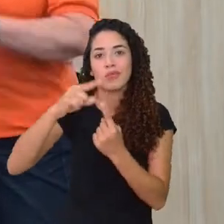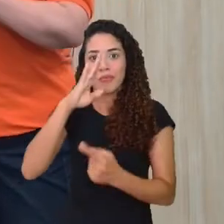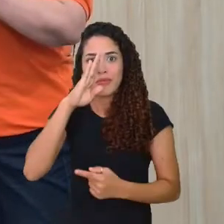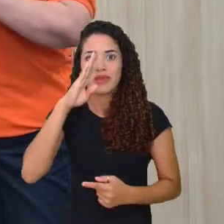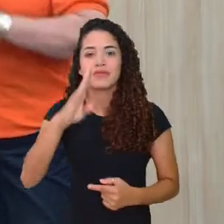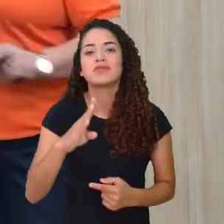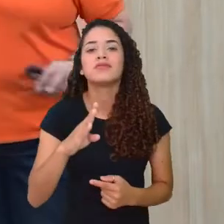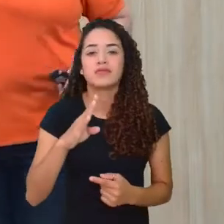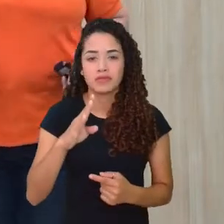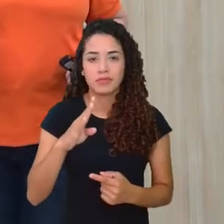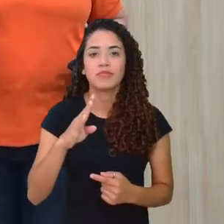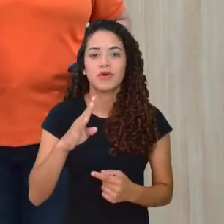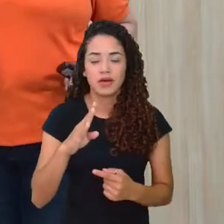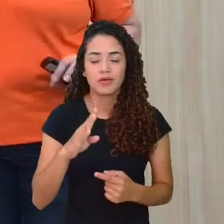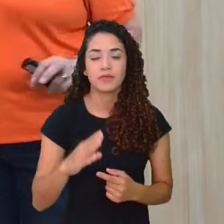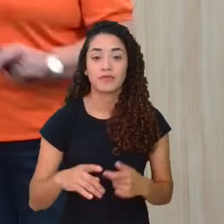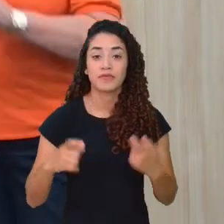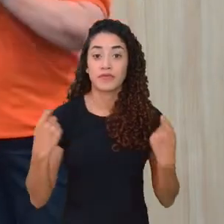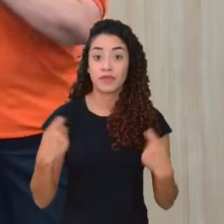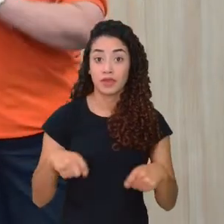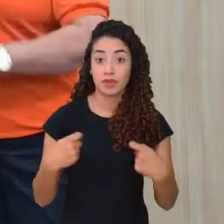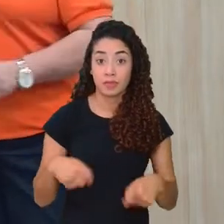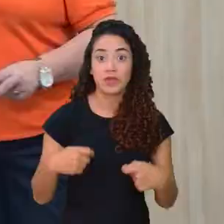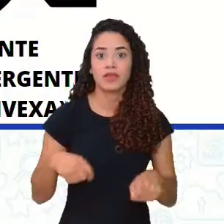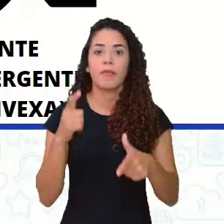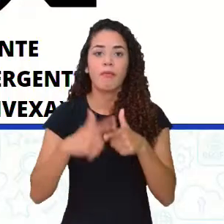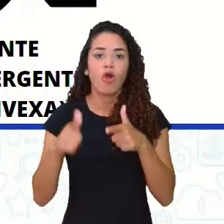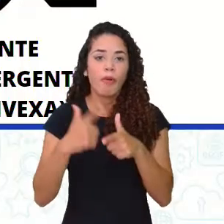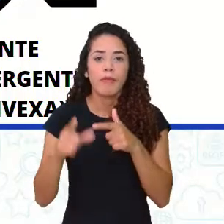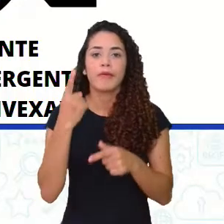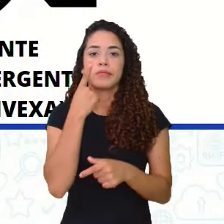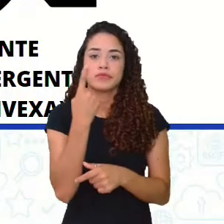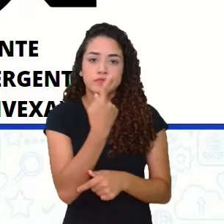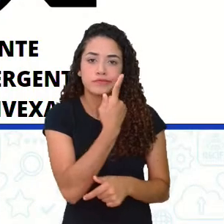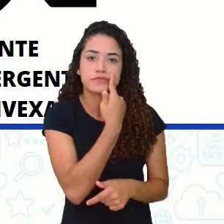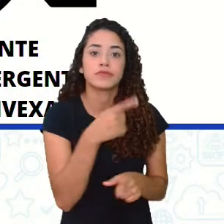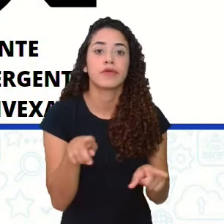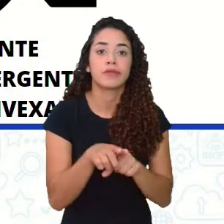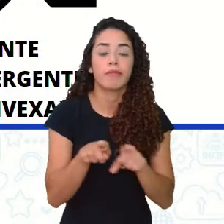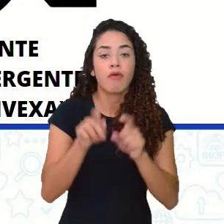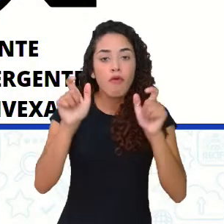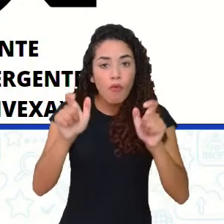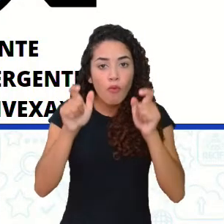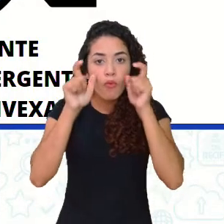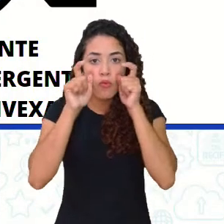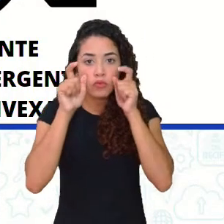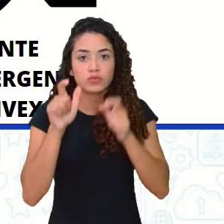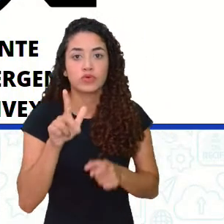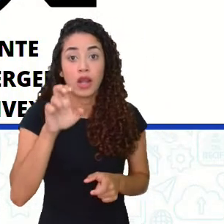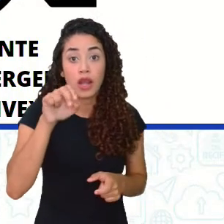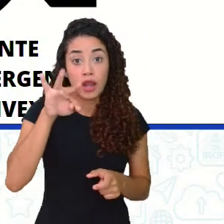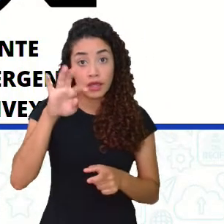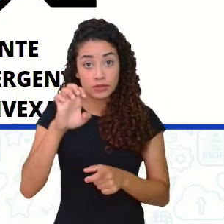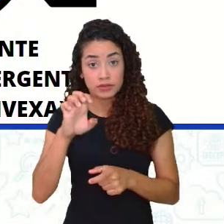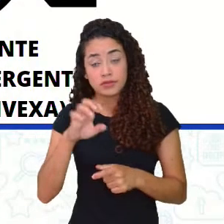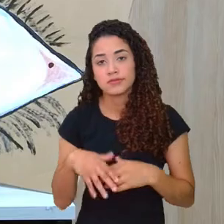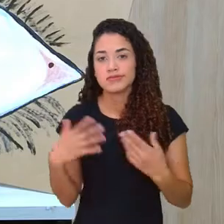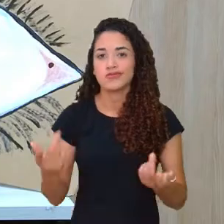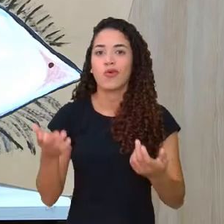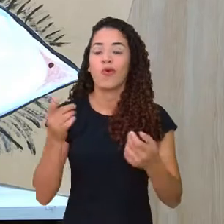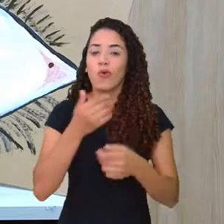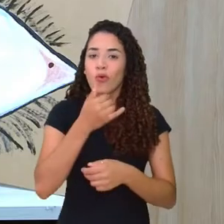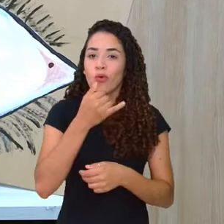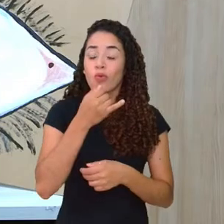casos em relação aí a problemas de visão e a questão de lente. E aqui vai mais um recadinho aqui para